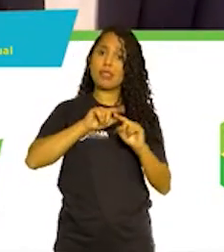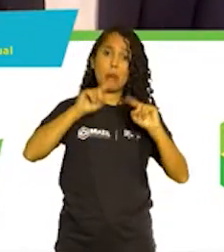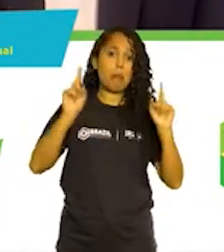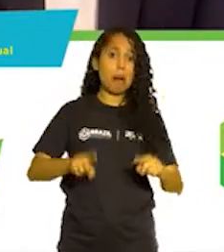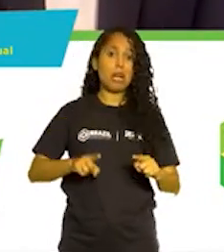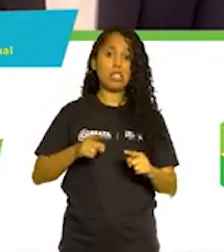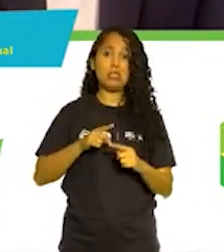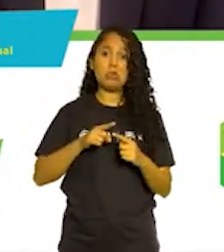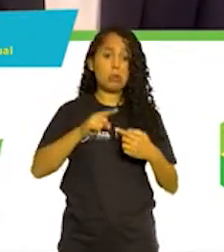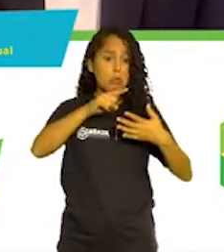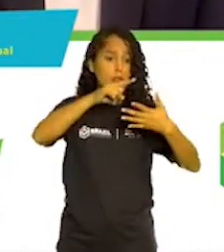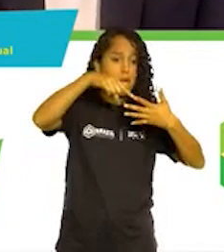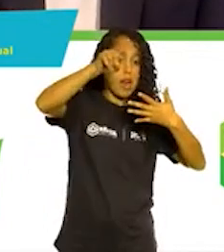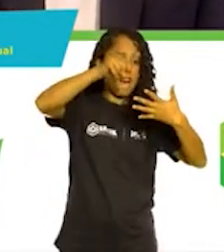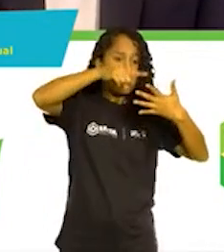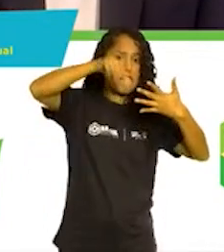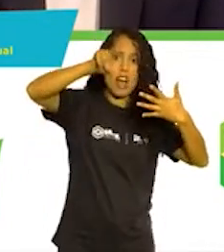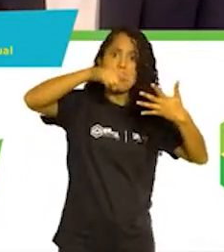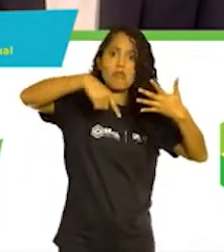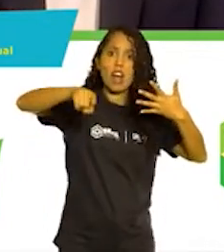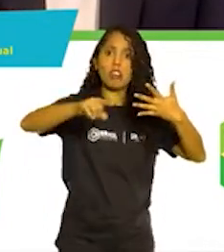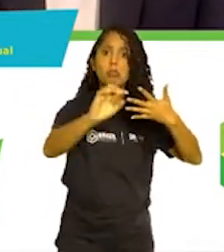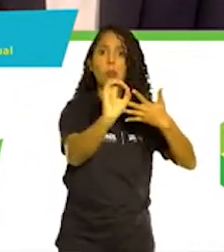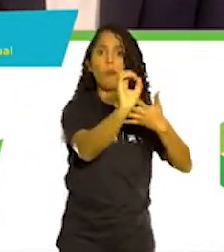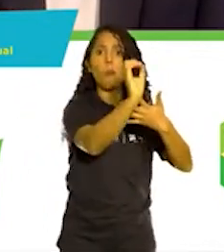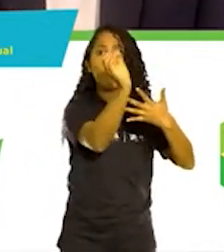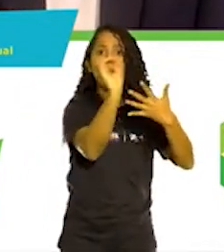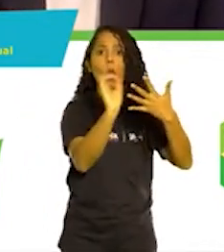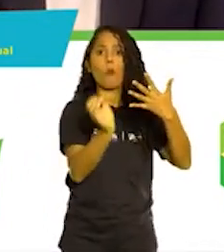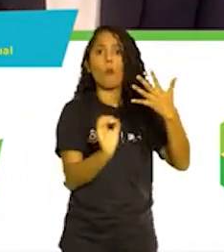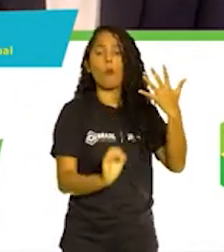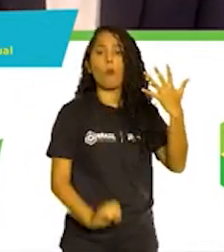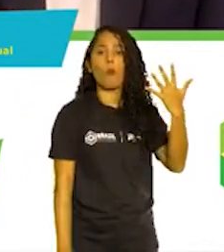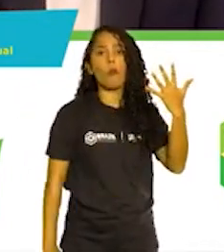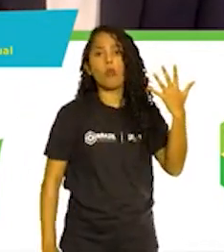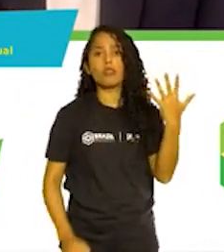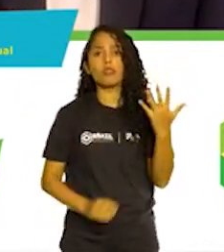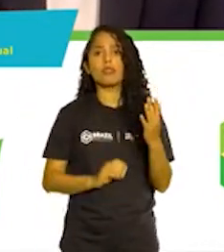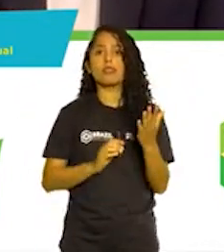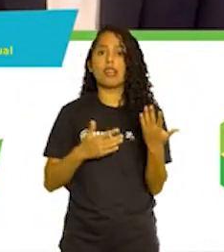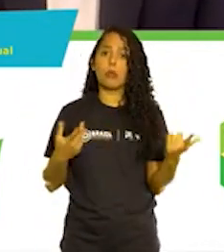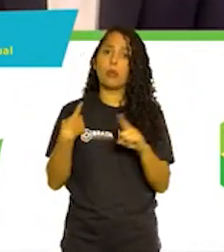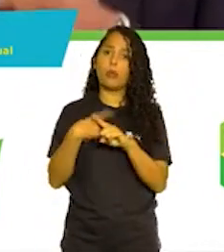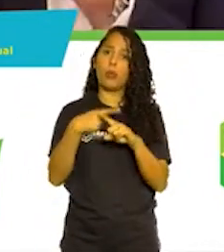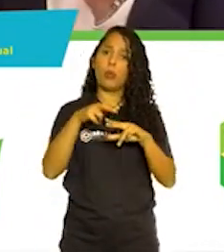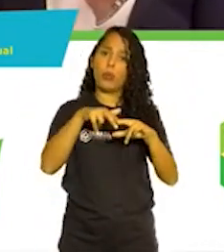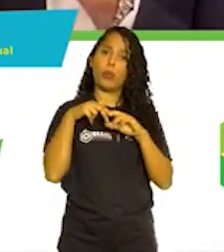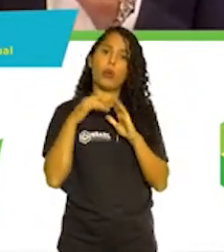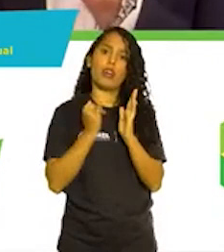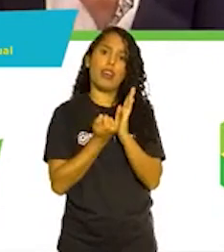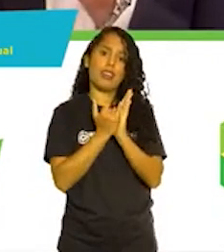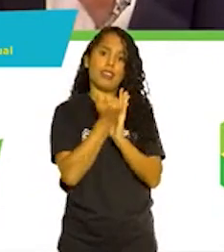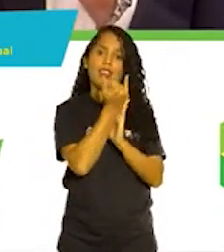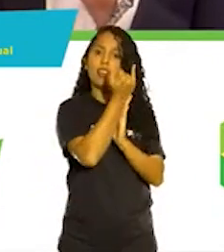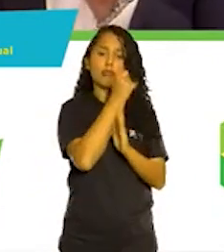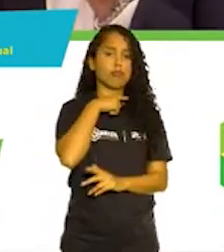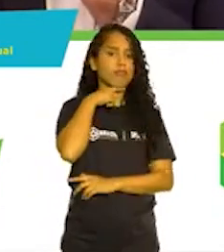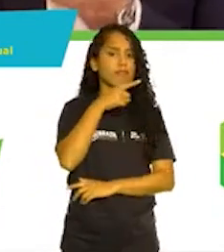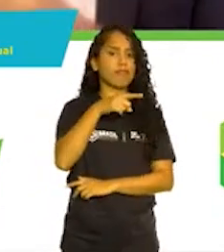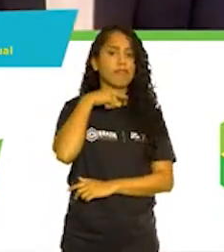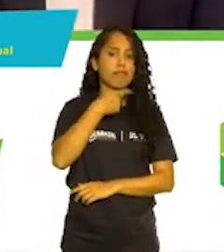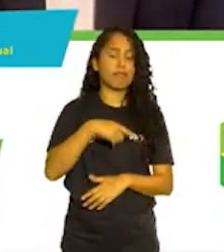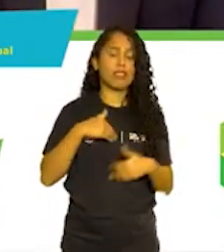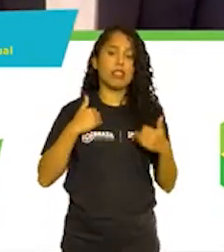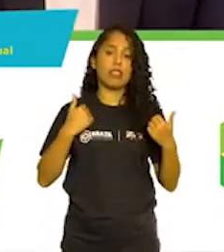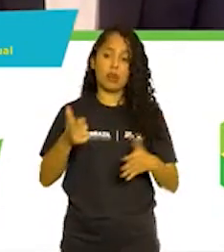acontece nada, porque não cumpre nenhuma. Com a inflação, isso não acontece, né? Então, na área